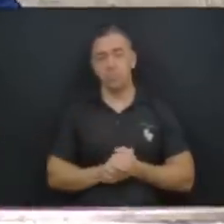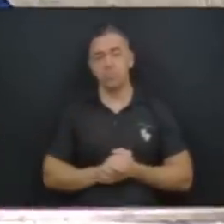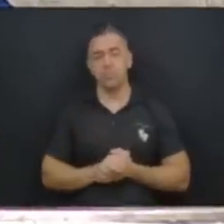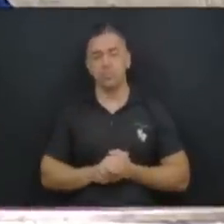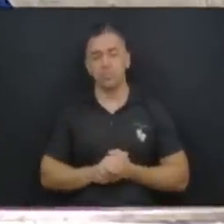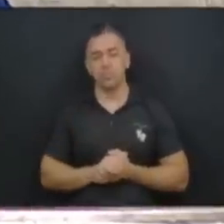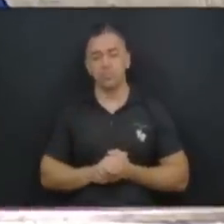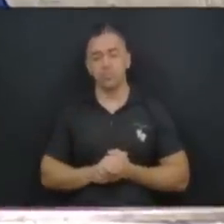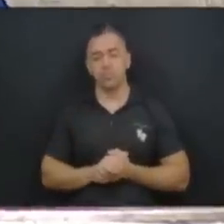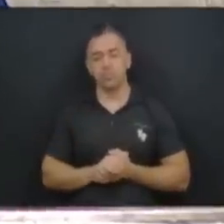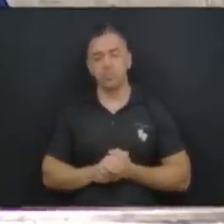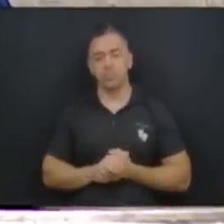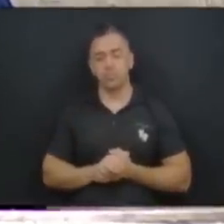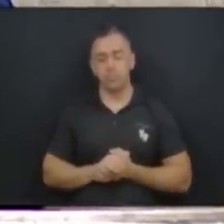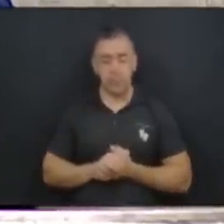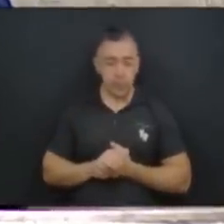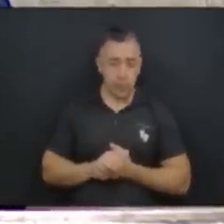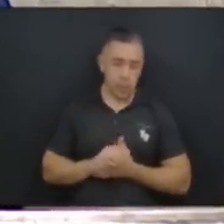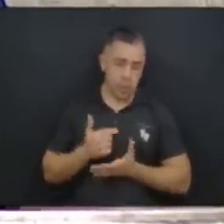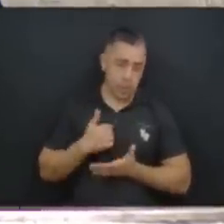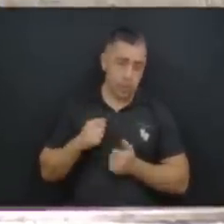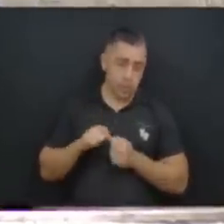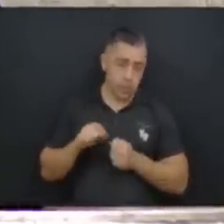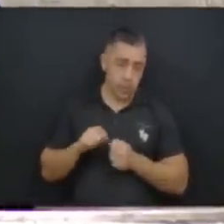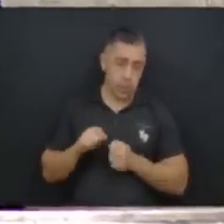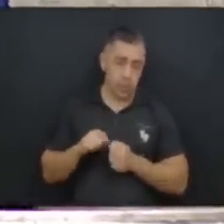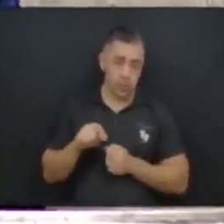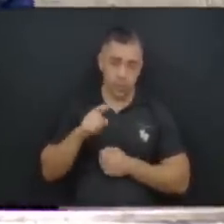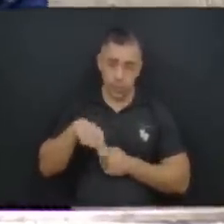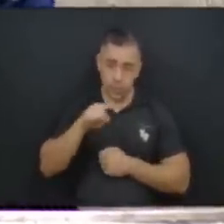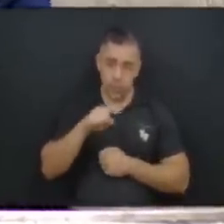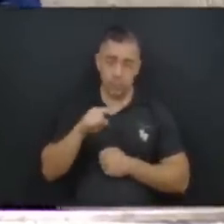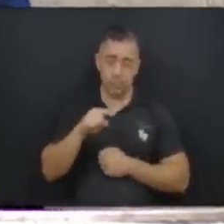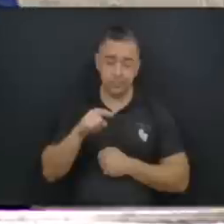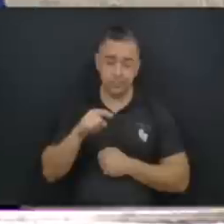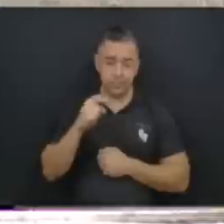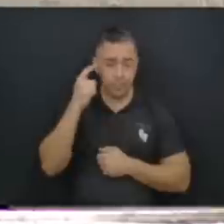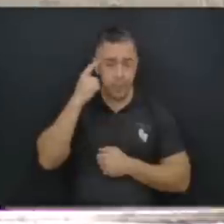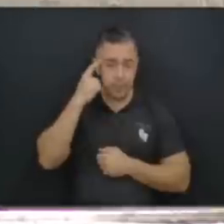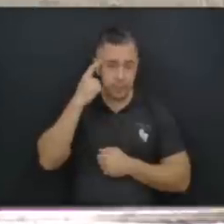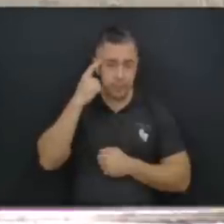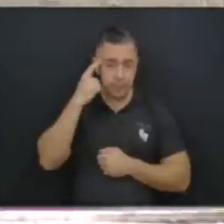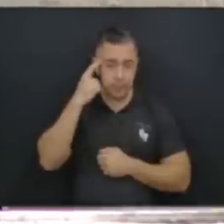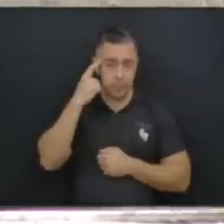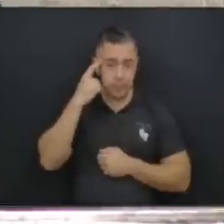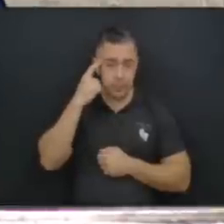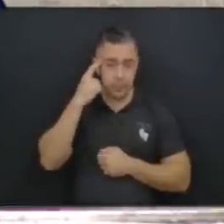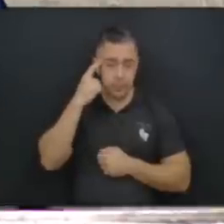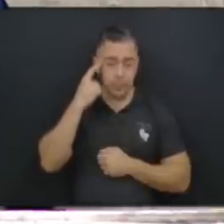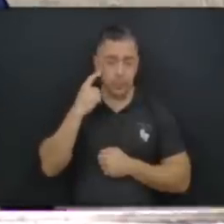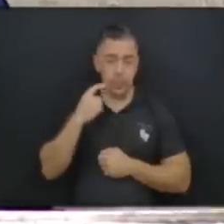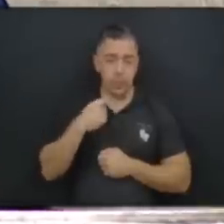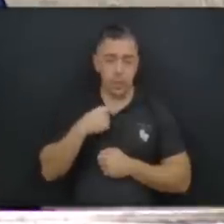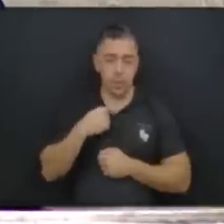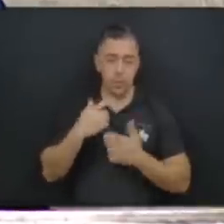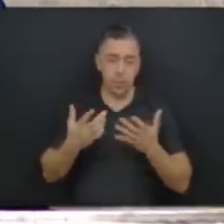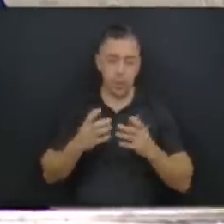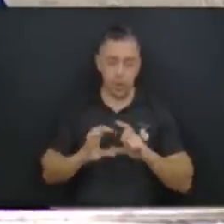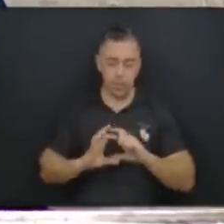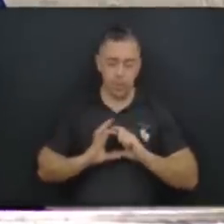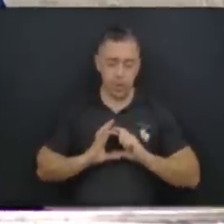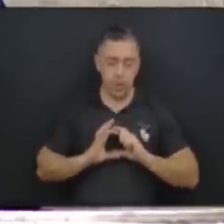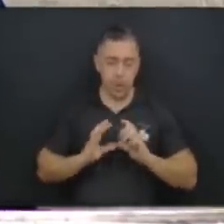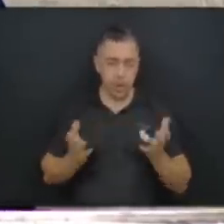o Gil descer aqui o que eu fiz mas parecia que eu tô querendo meio da linha